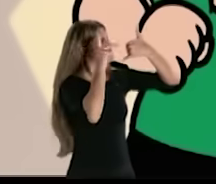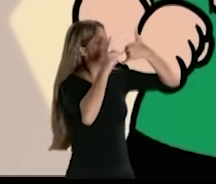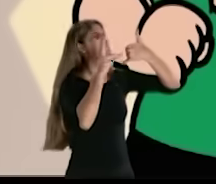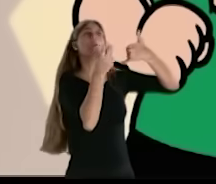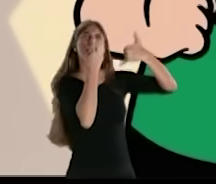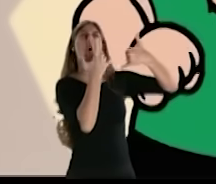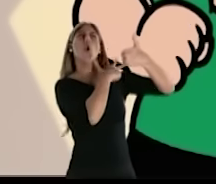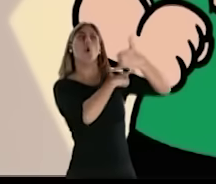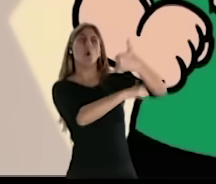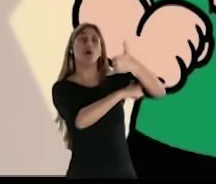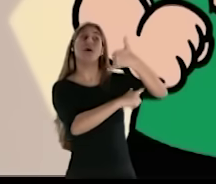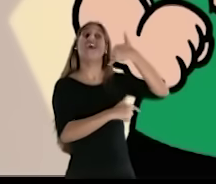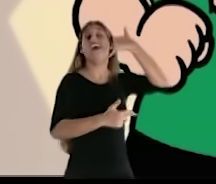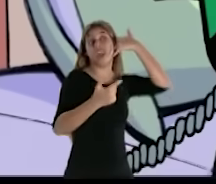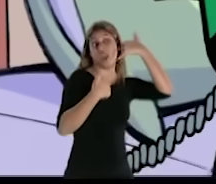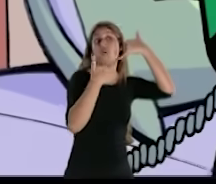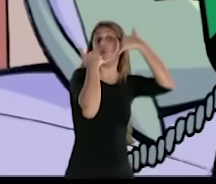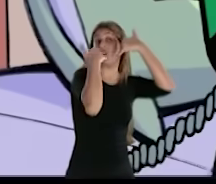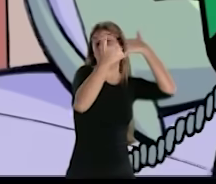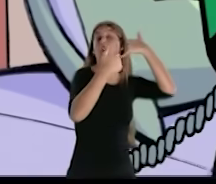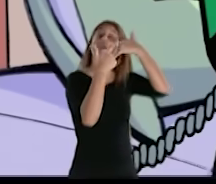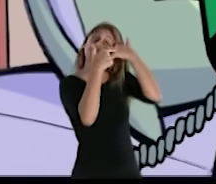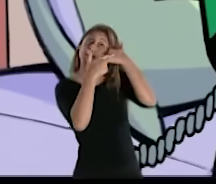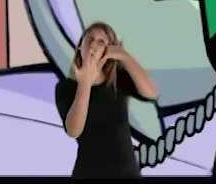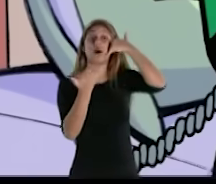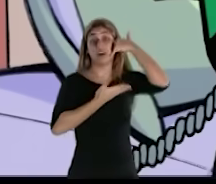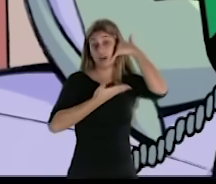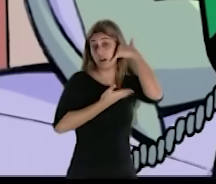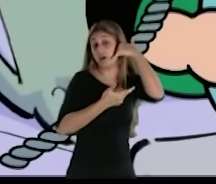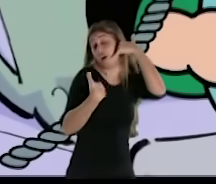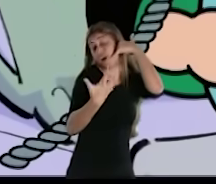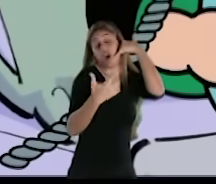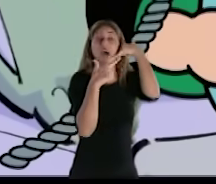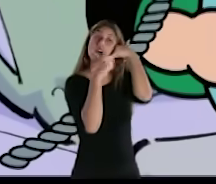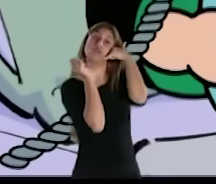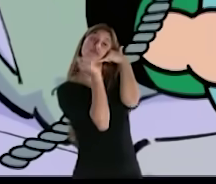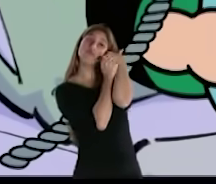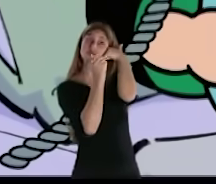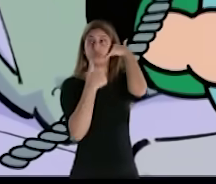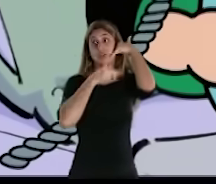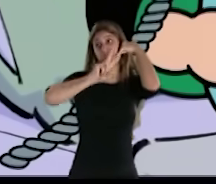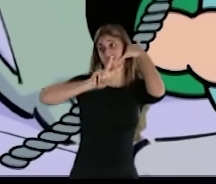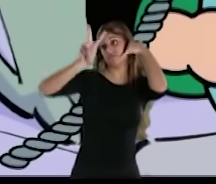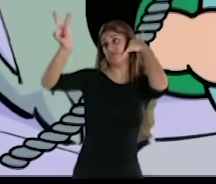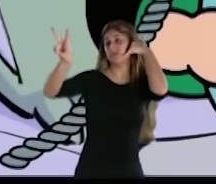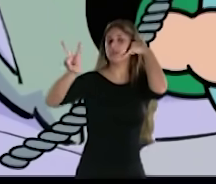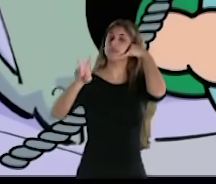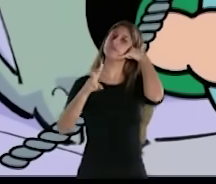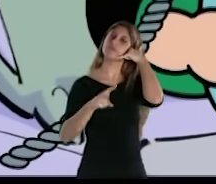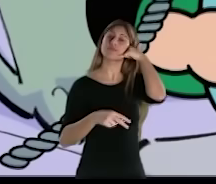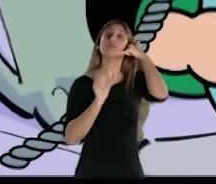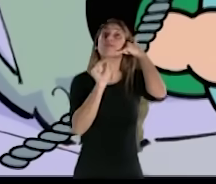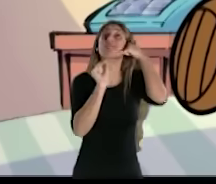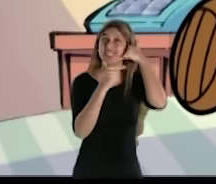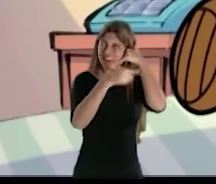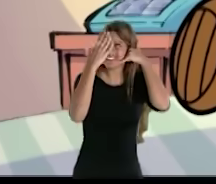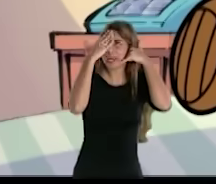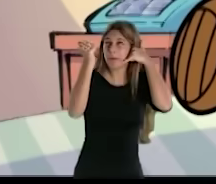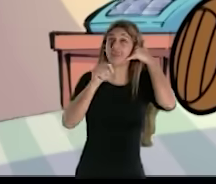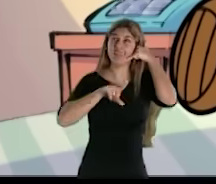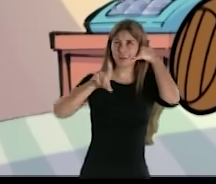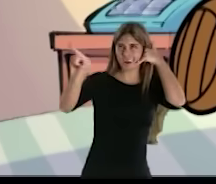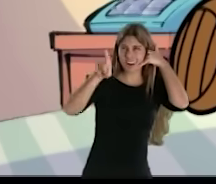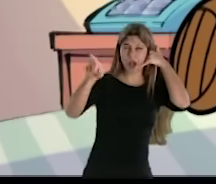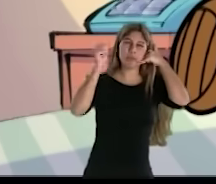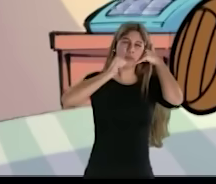Não é piada, é sério. Eu só liguei porque você é meu amigo. E eu não queria te deixar fora desse lance, né? Oh,